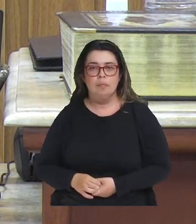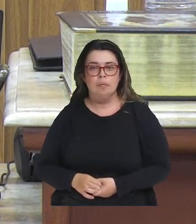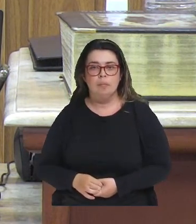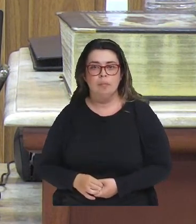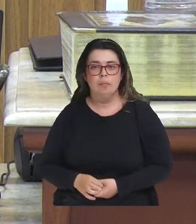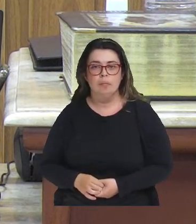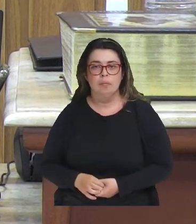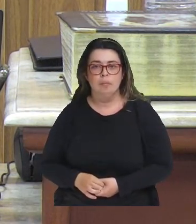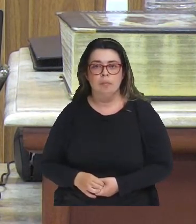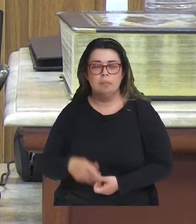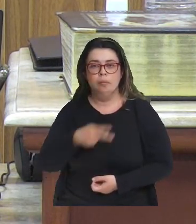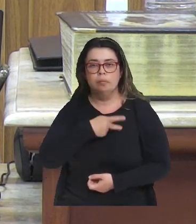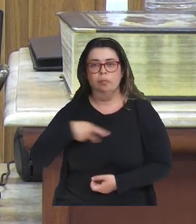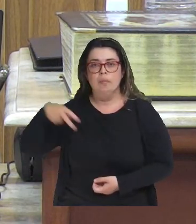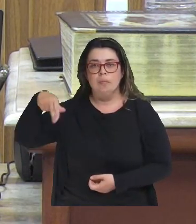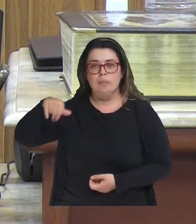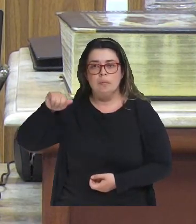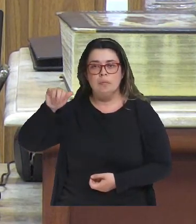Nivaldo dos Santos. Sim.